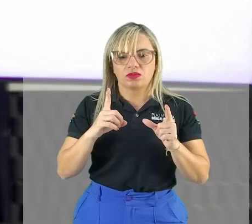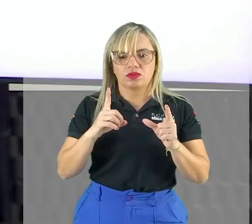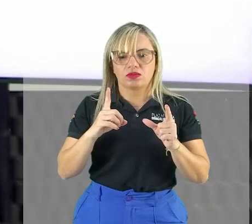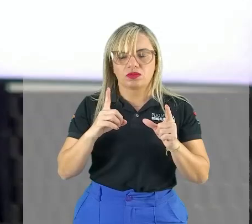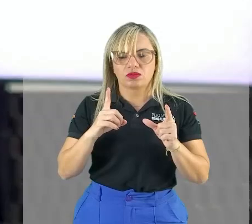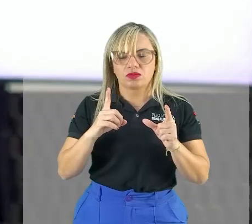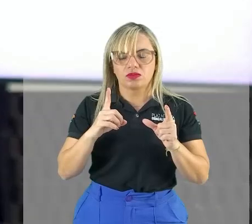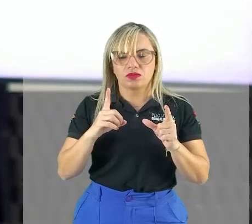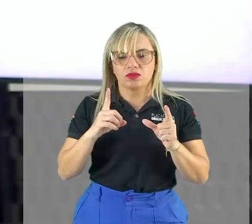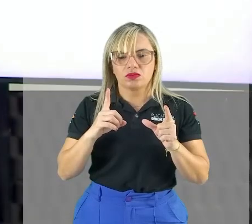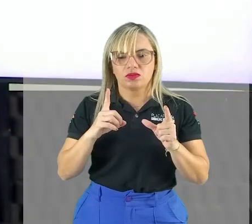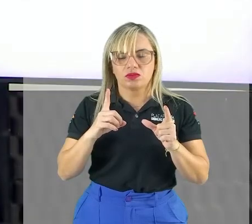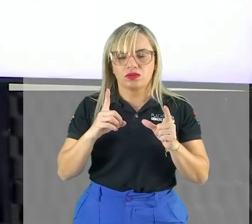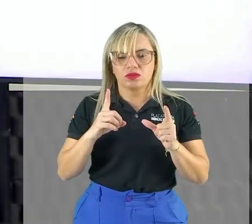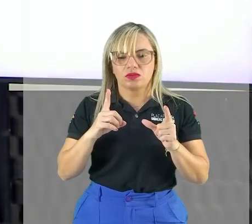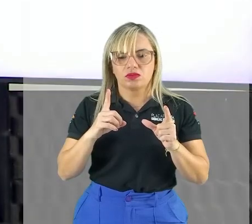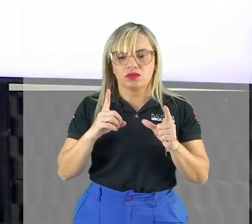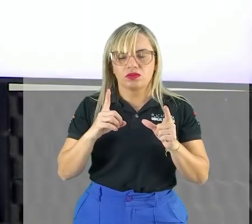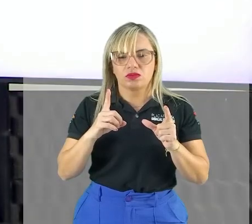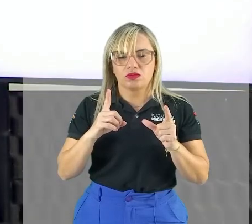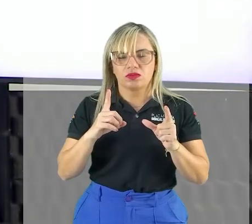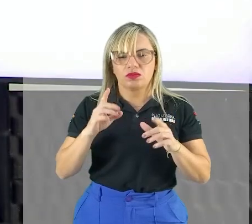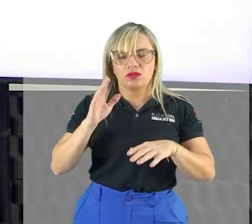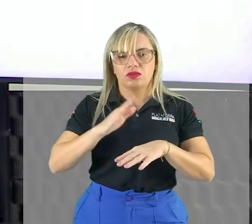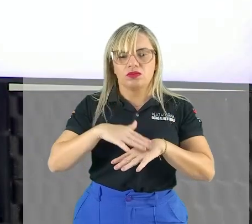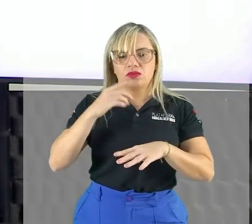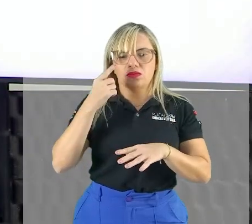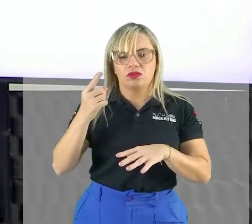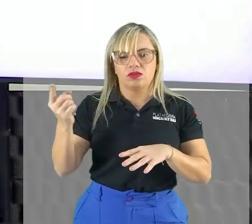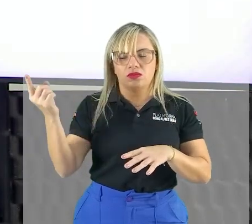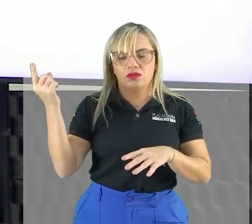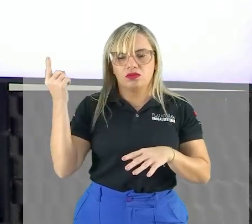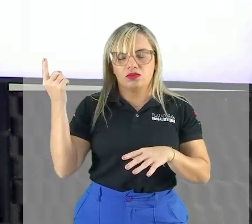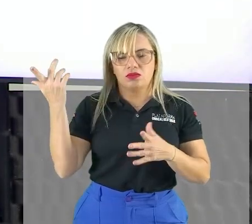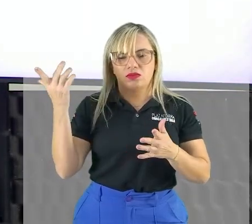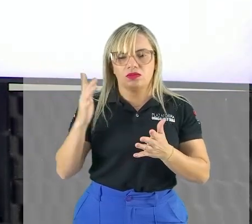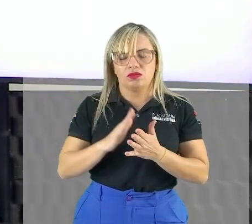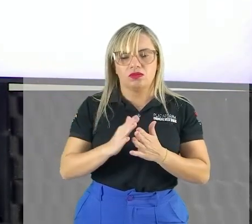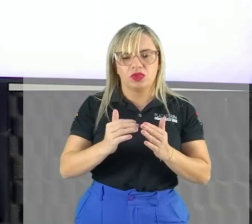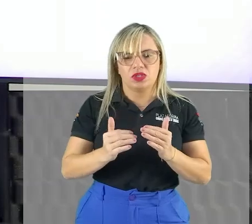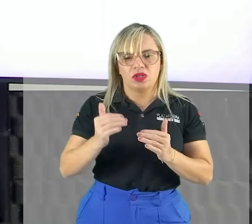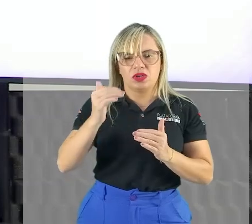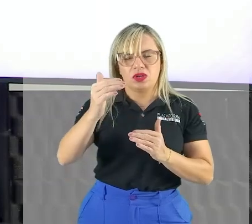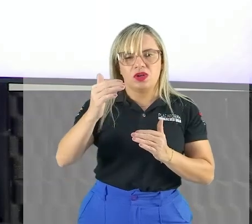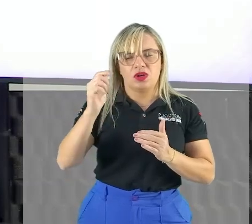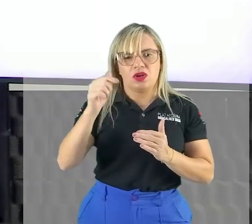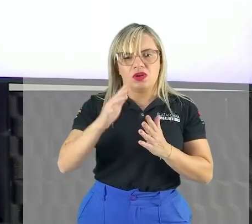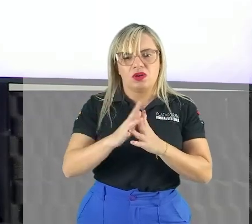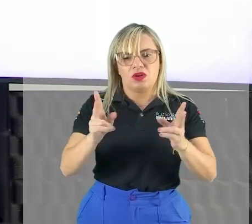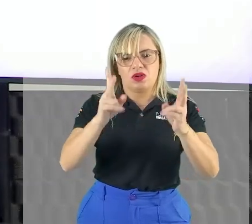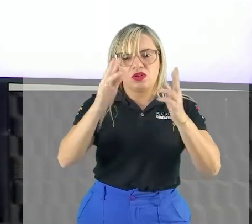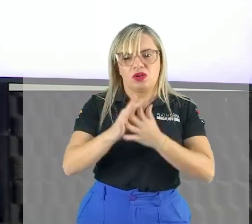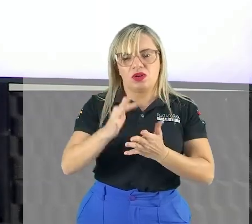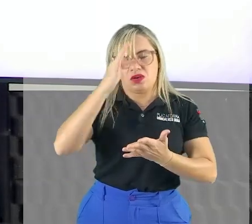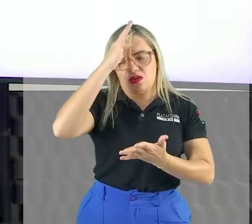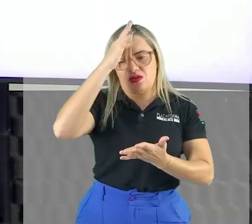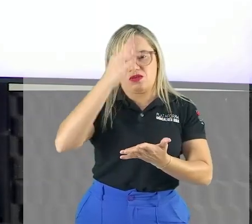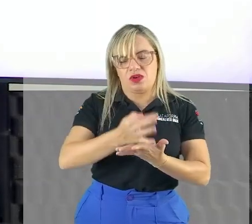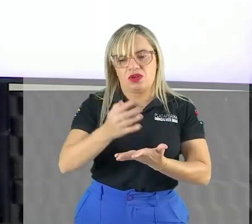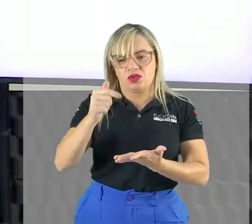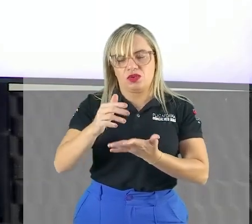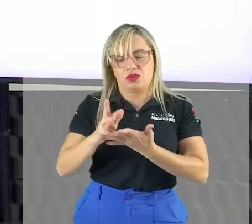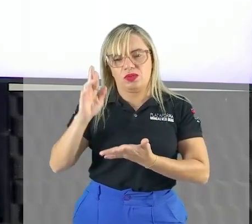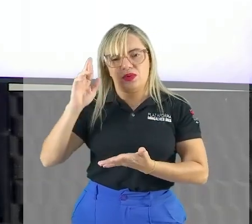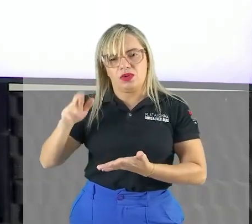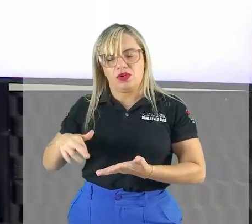da fé sobre a razão. Mais um pontinho ali, né? Supremacia da fé sobre a razão? Não, aí você tem